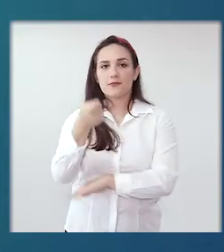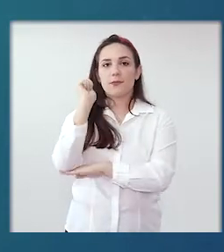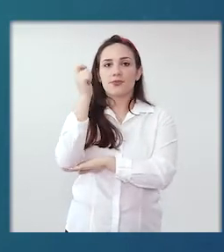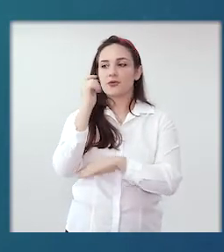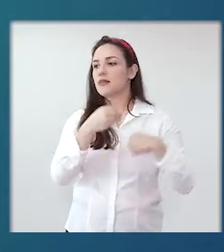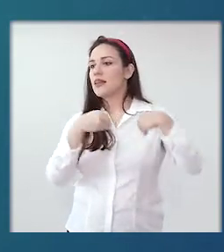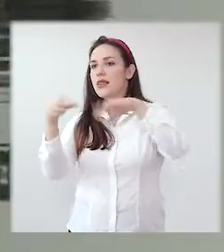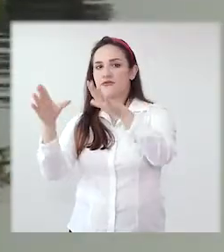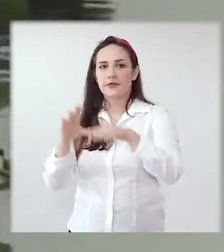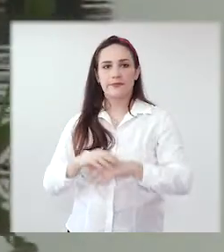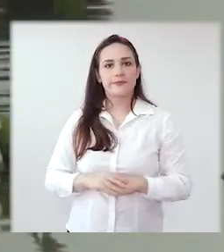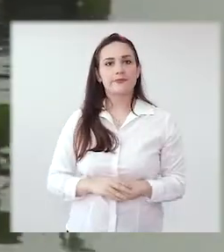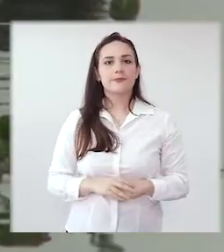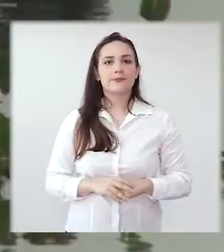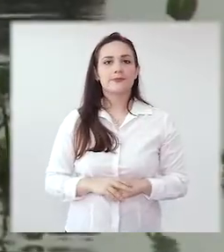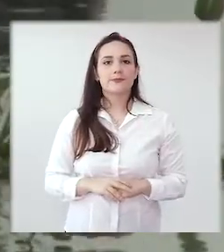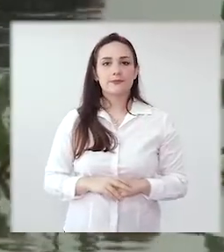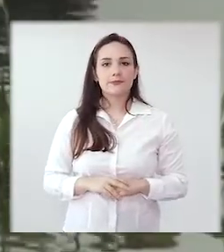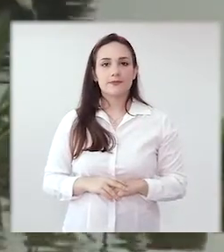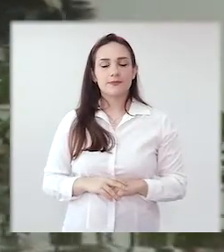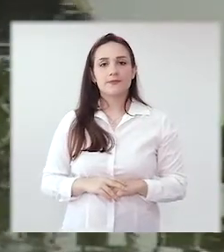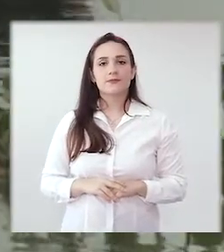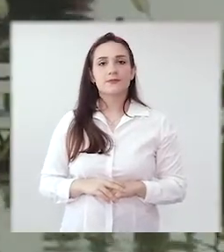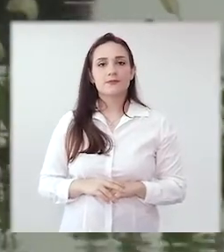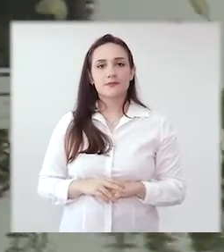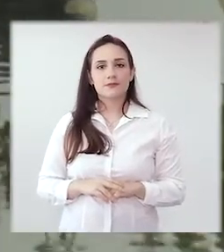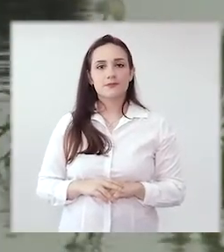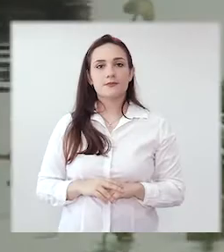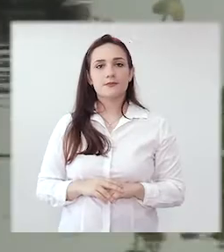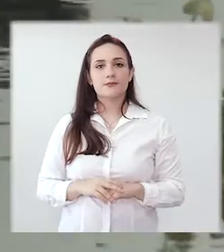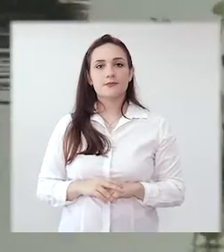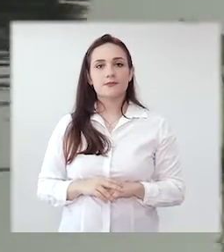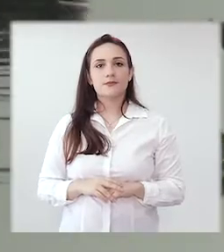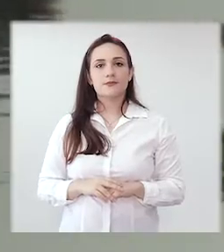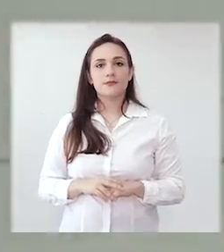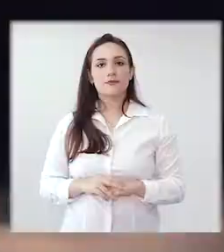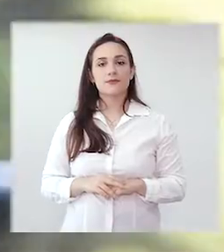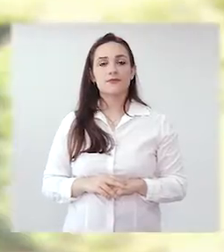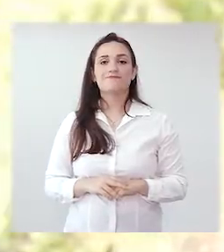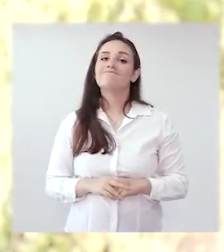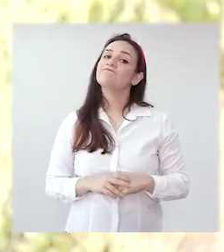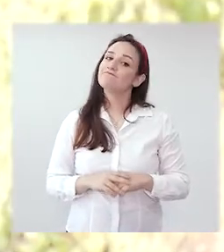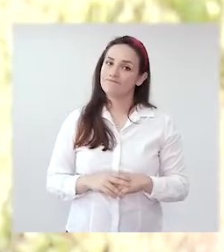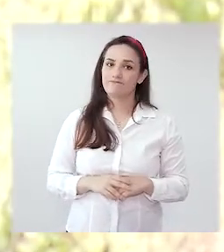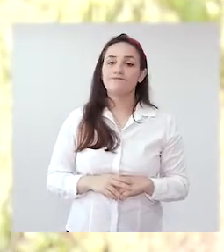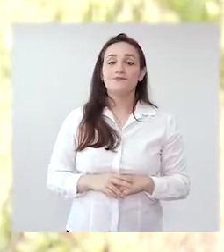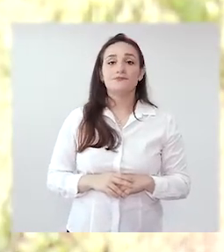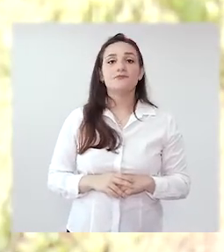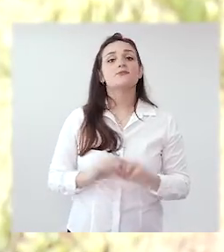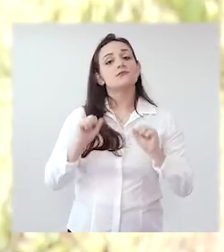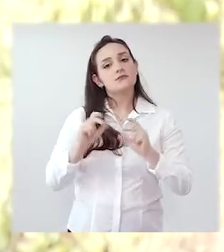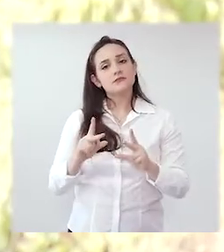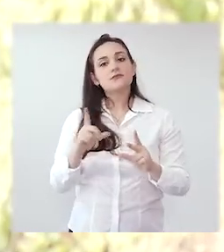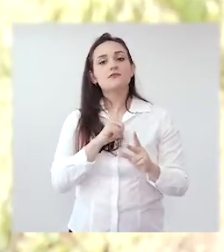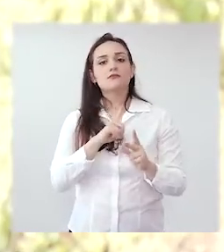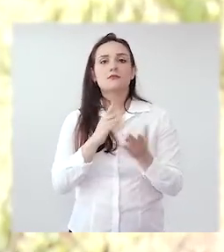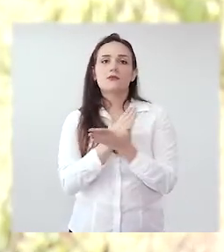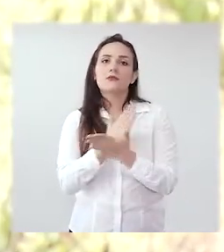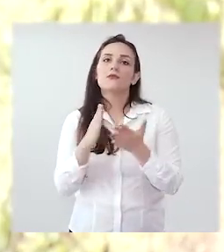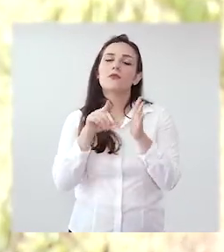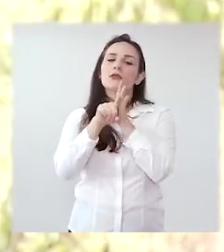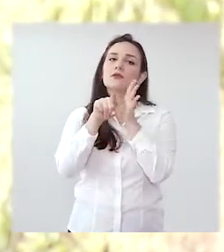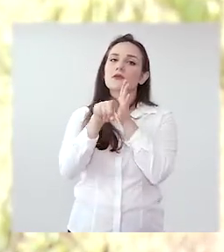pescado. Após reivindicações, o governo do